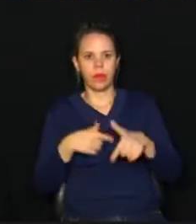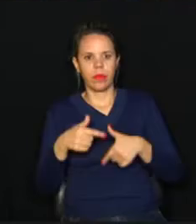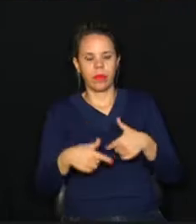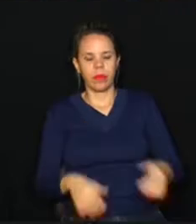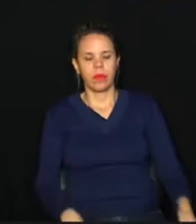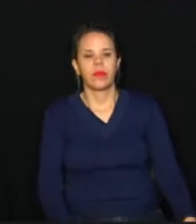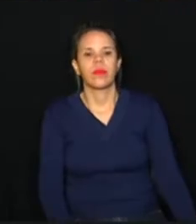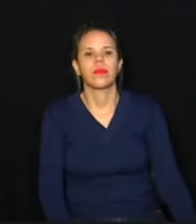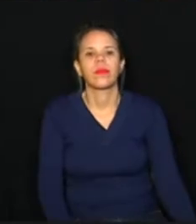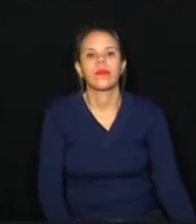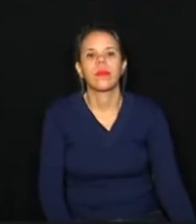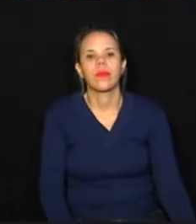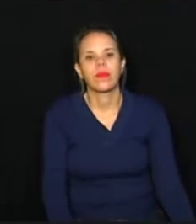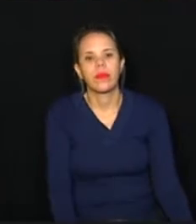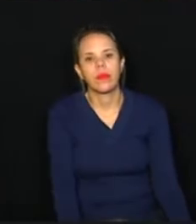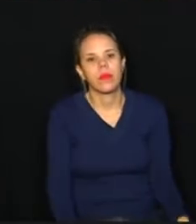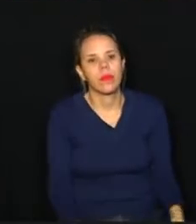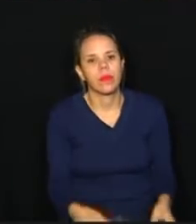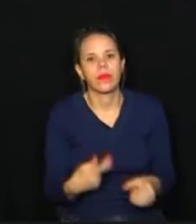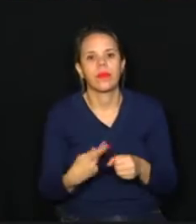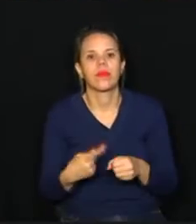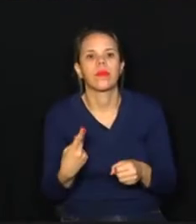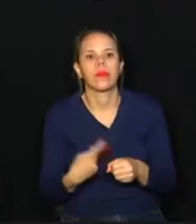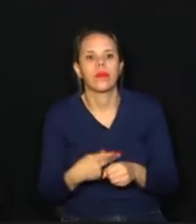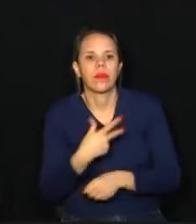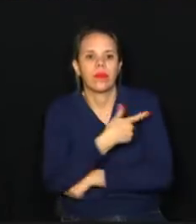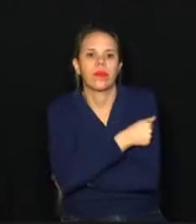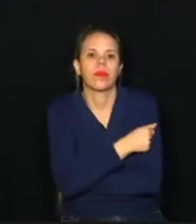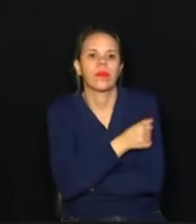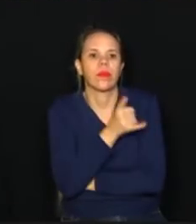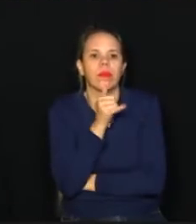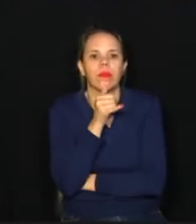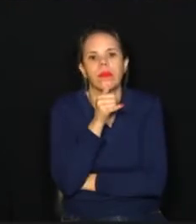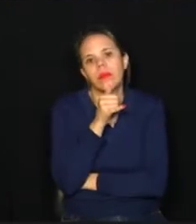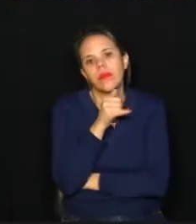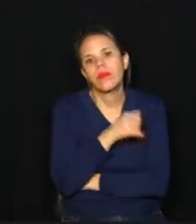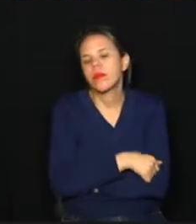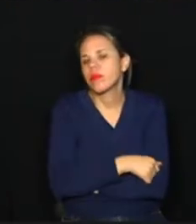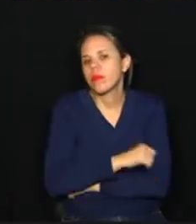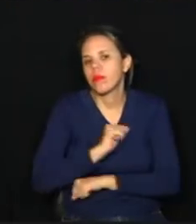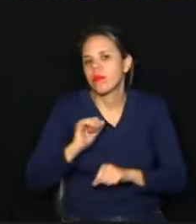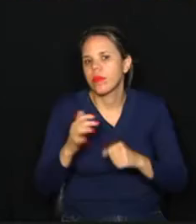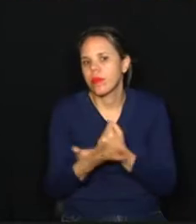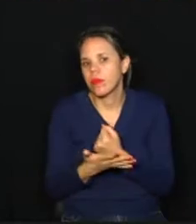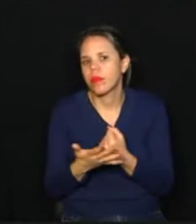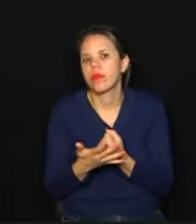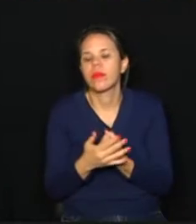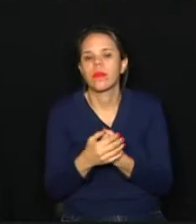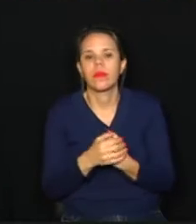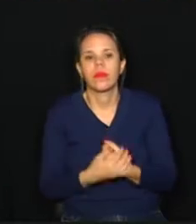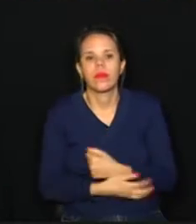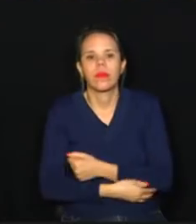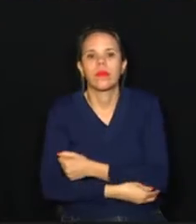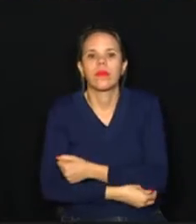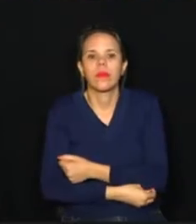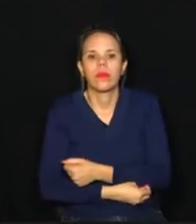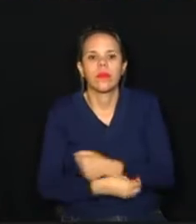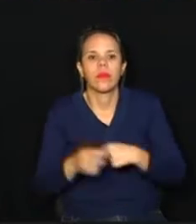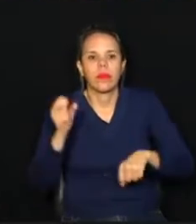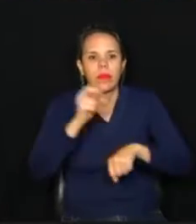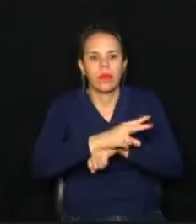e oferecimento de produtos, como vacina, por exemplo. A pandemia provocada pelo